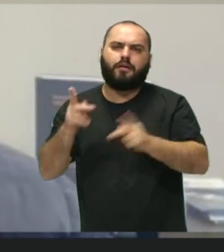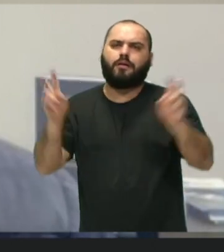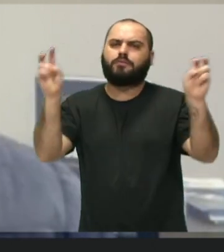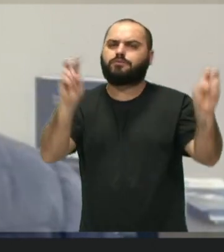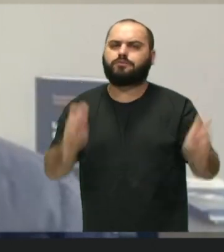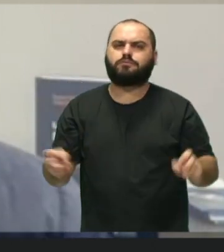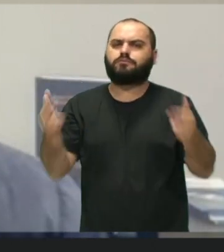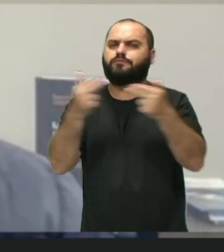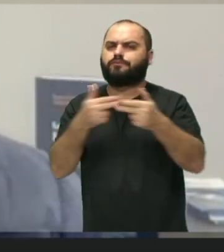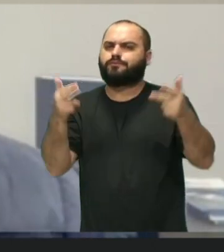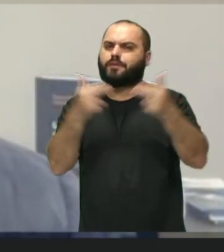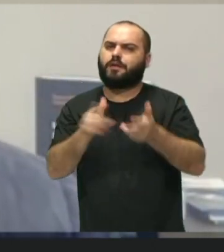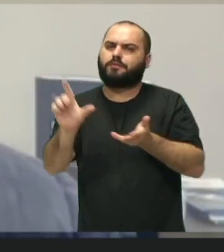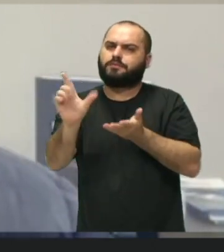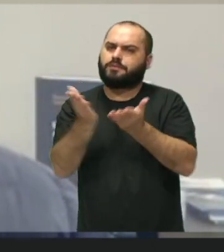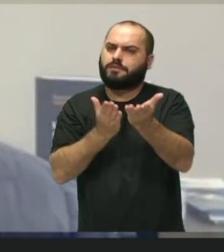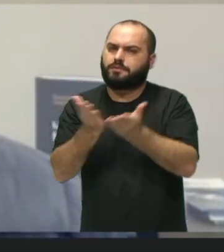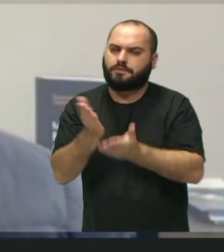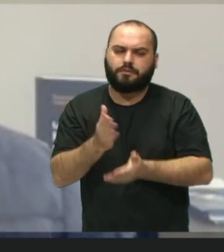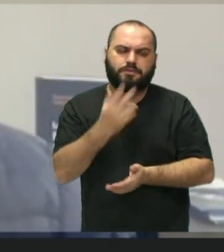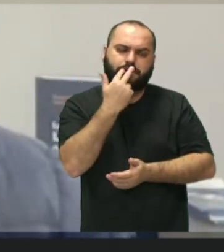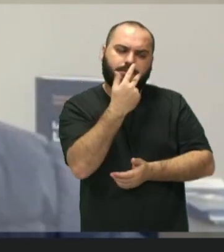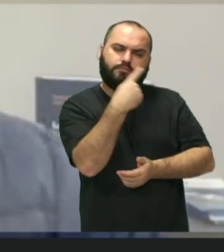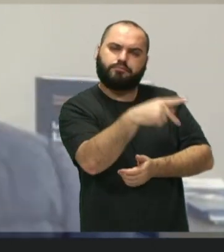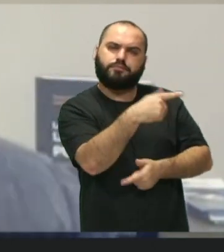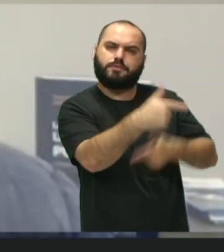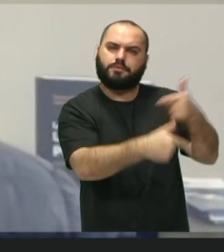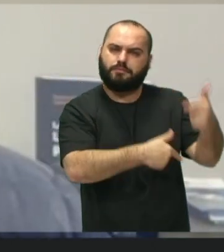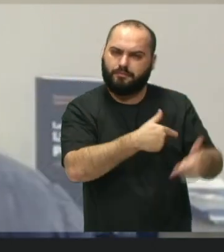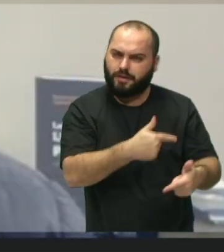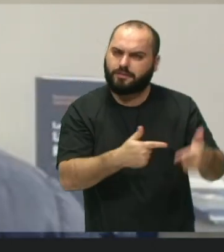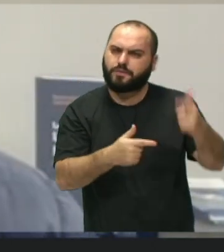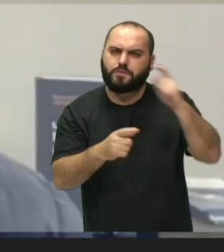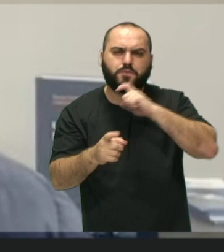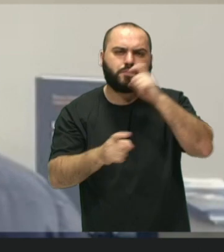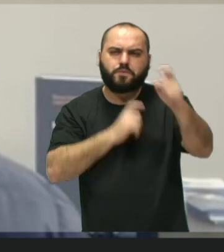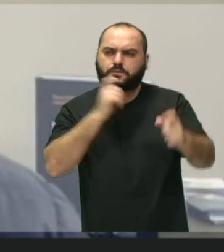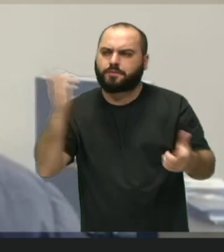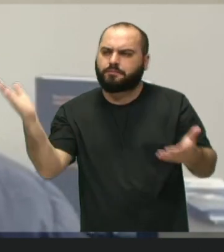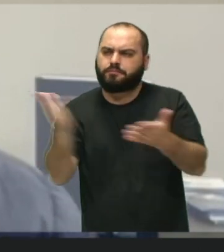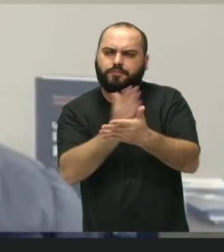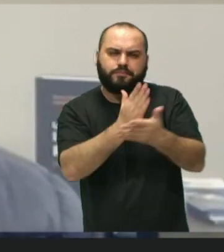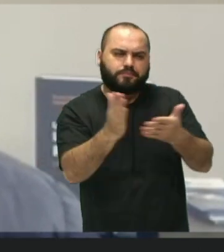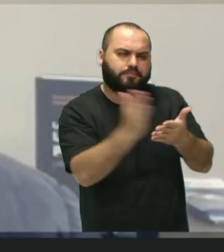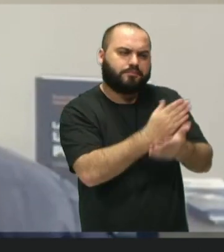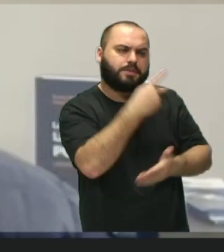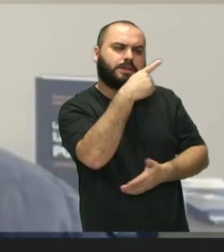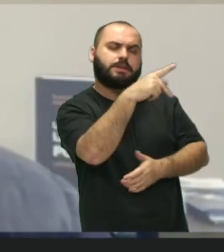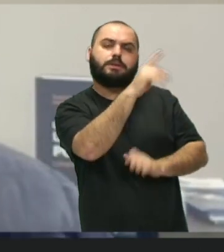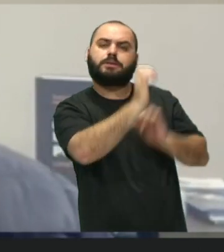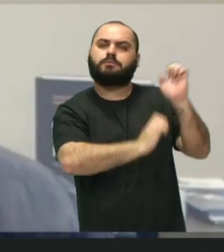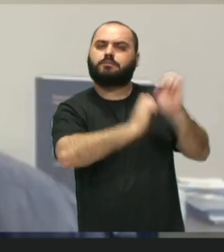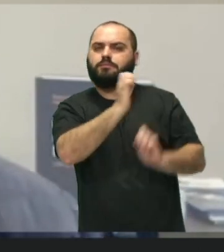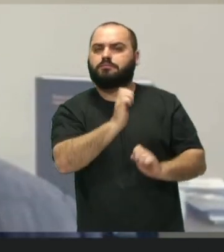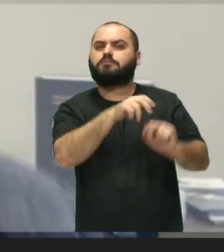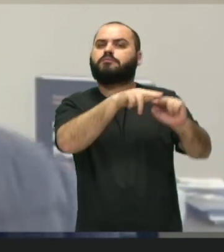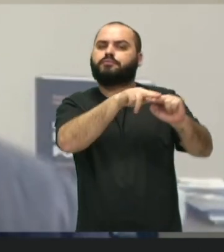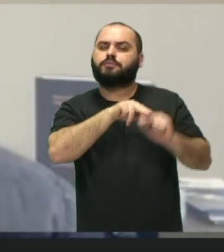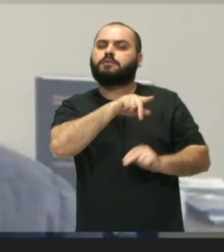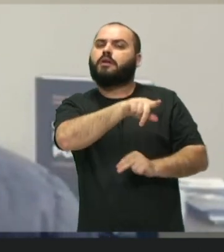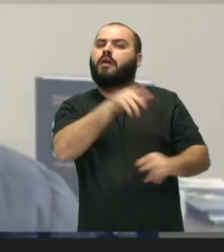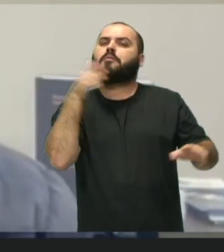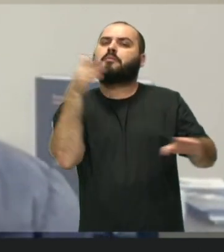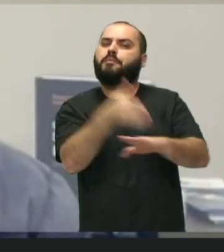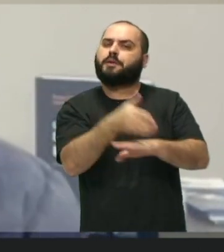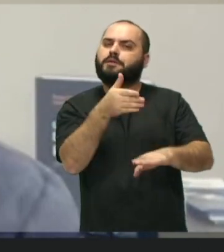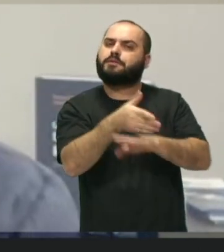licitação, falar sobre aquele ramo de atividade e tirar realmente todas as dúvidas dessa empresa. Não tem por que ele não participar e não tem